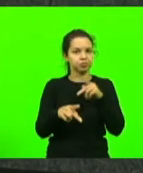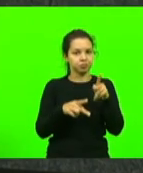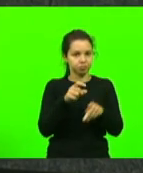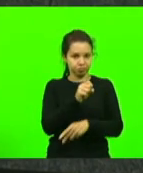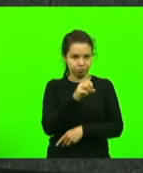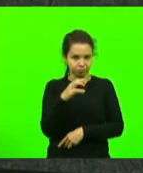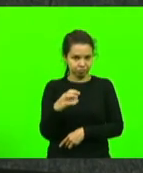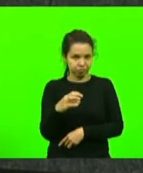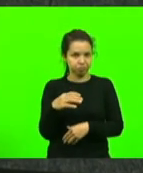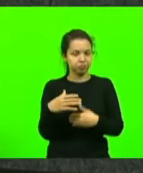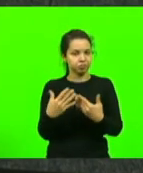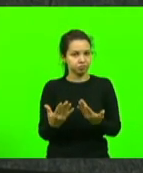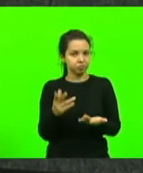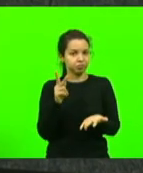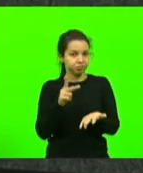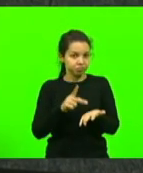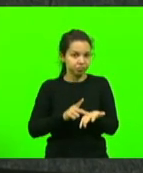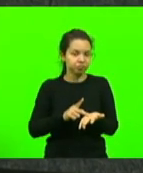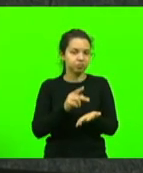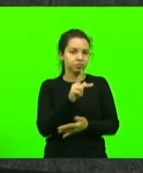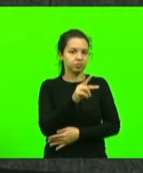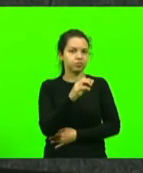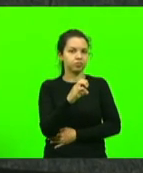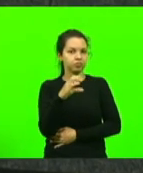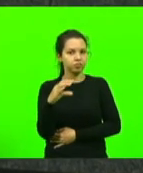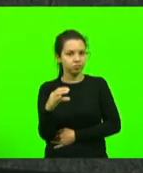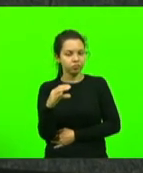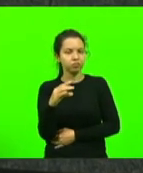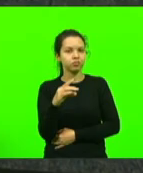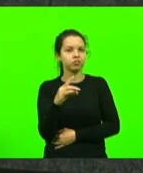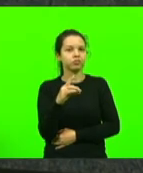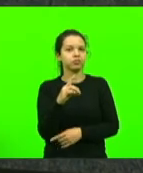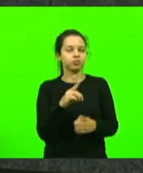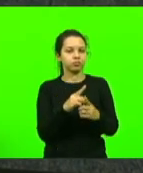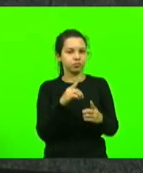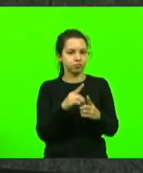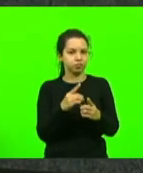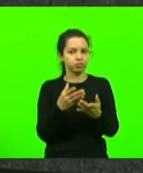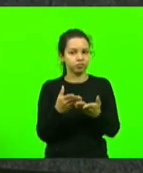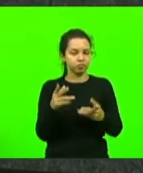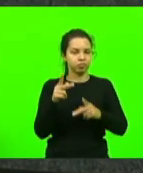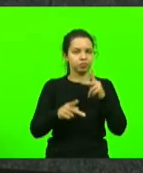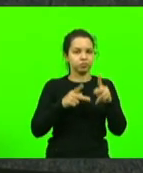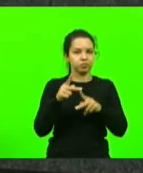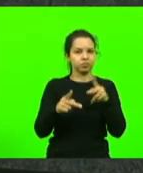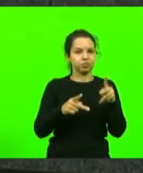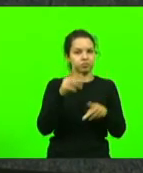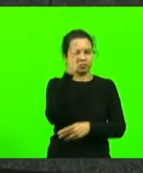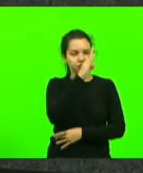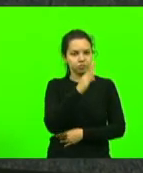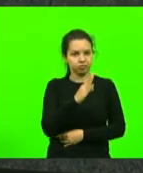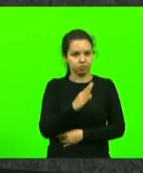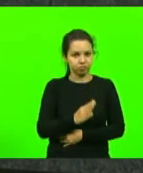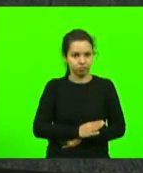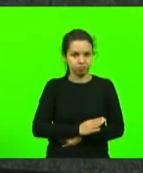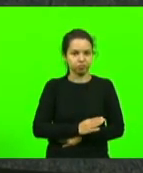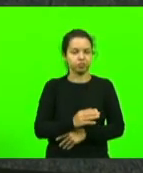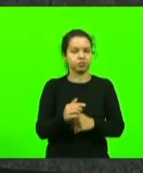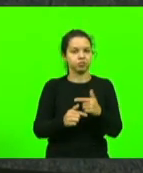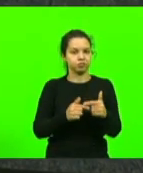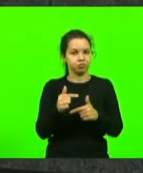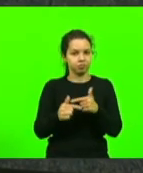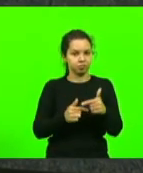essa é realidade do que essa PEC é tende a ser para a população brasileira um desmonte do serviço